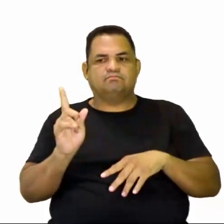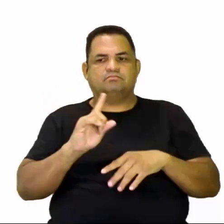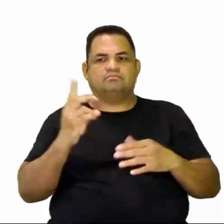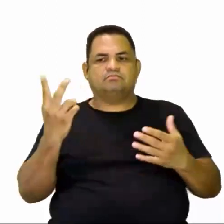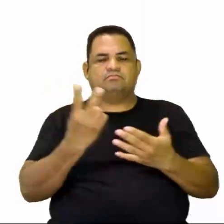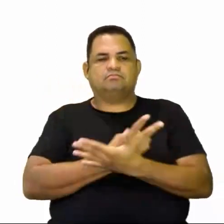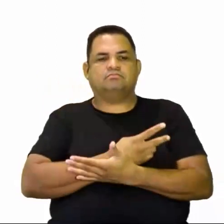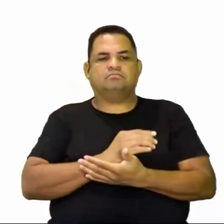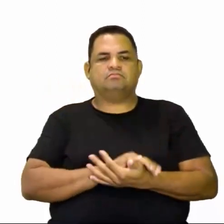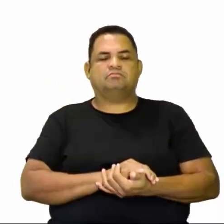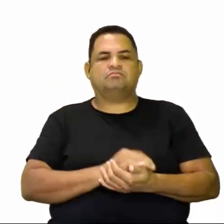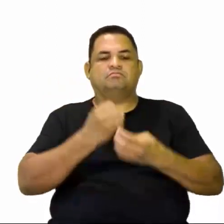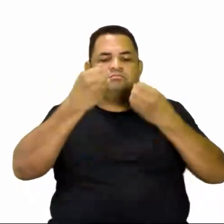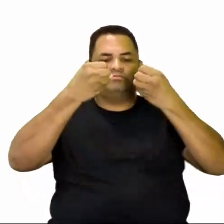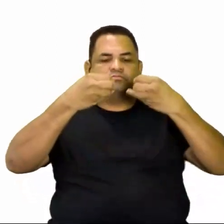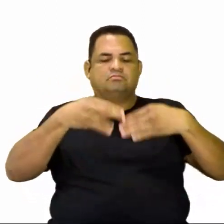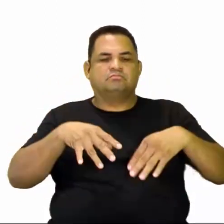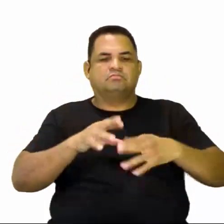outras palavras,